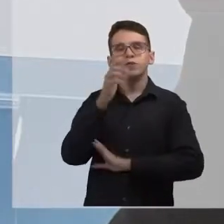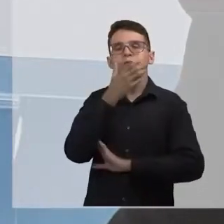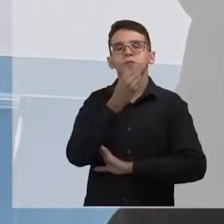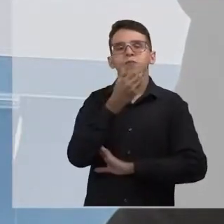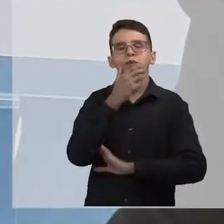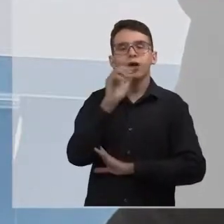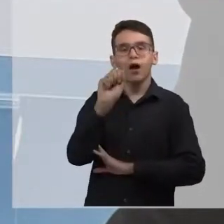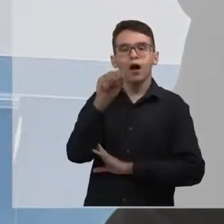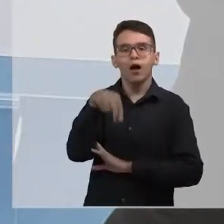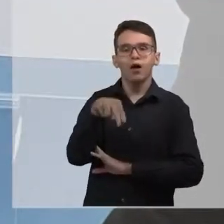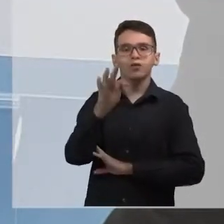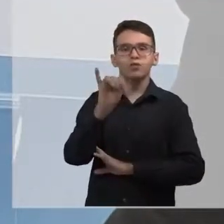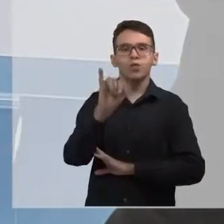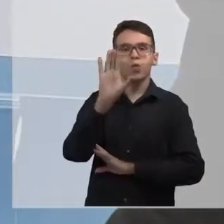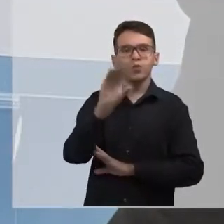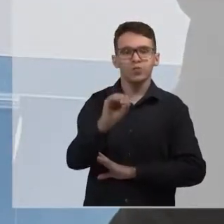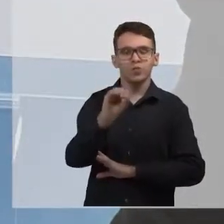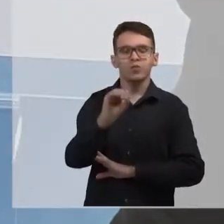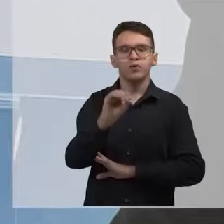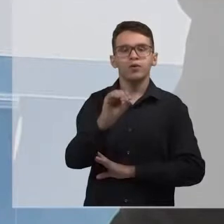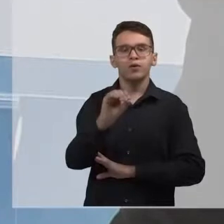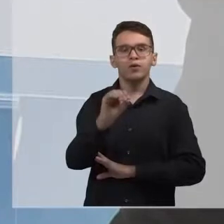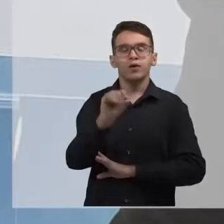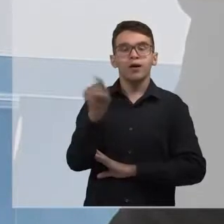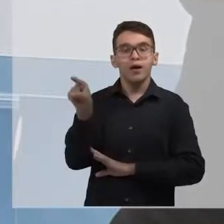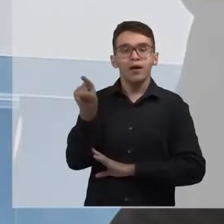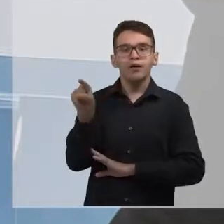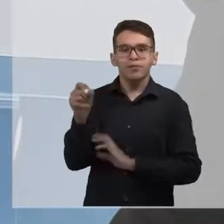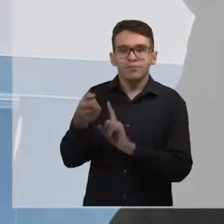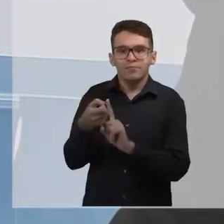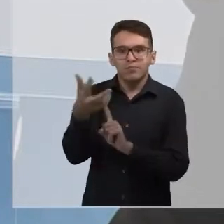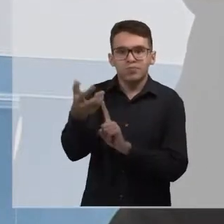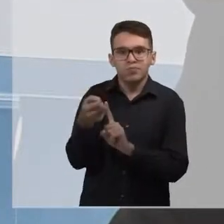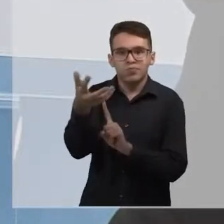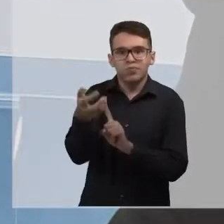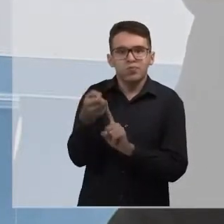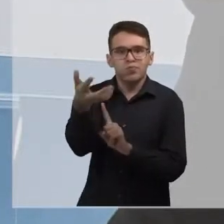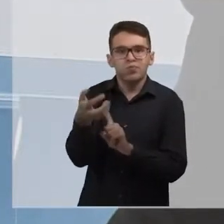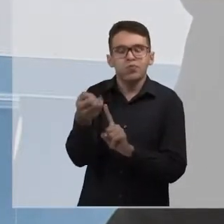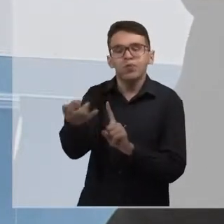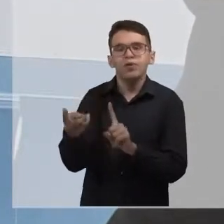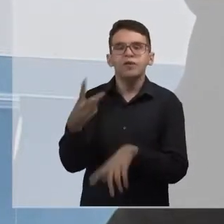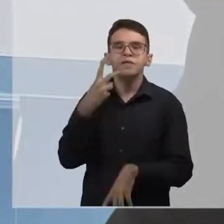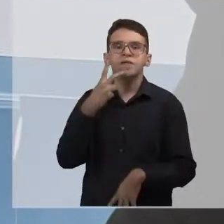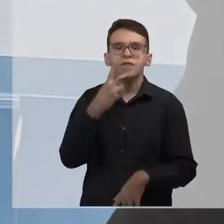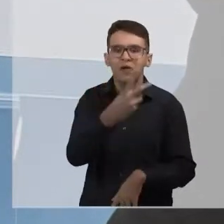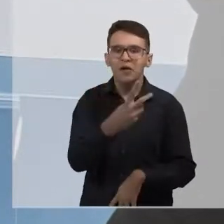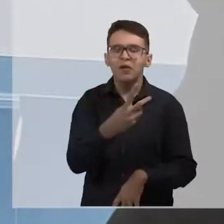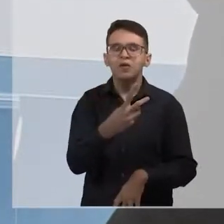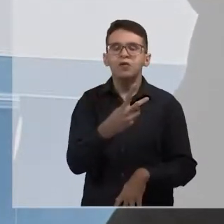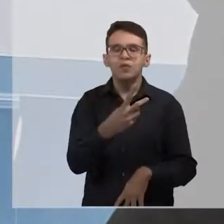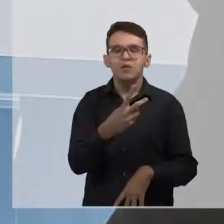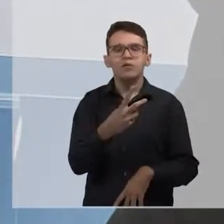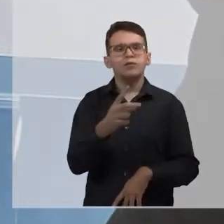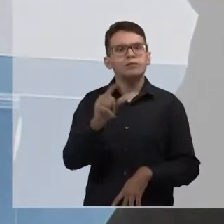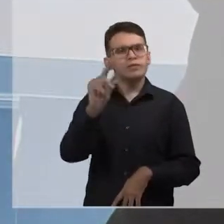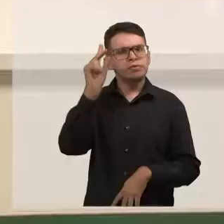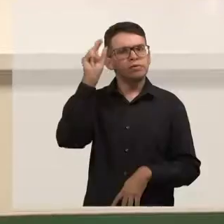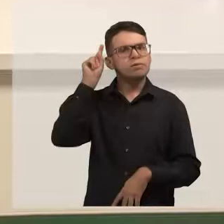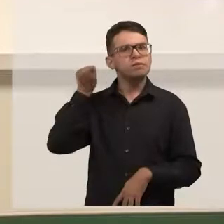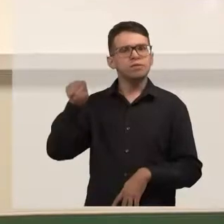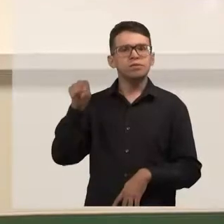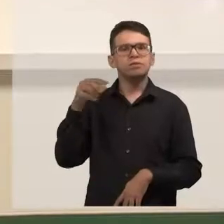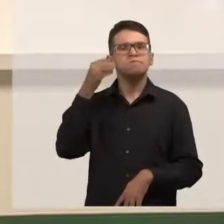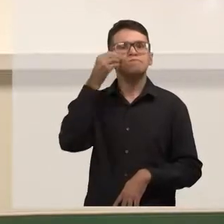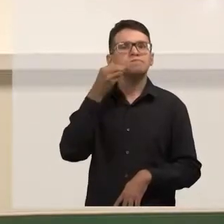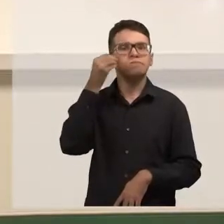Esse é o... E a delação dele faz muito tempo e ela é falada, né, Luiz?